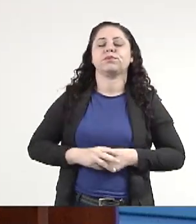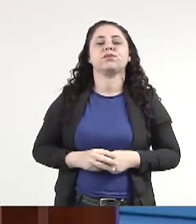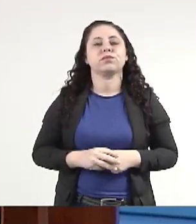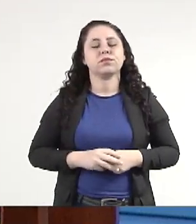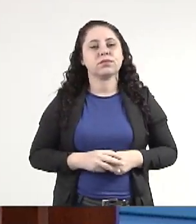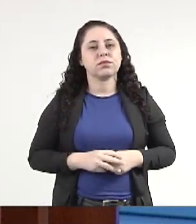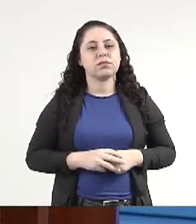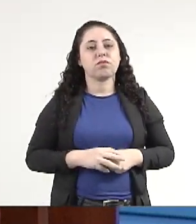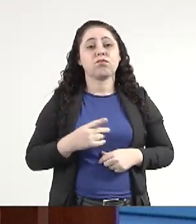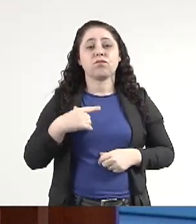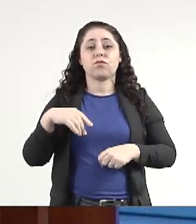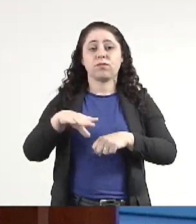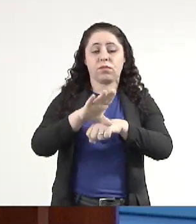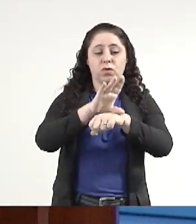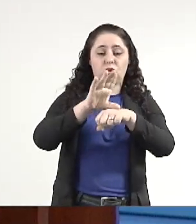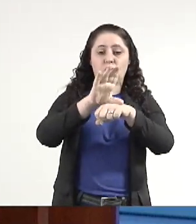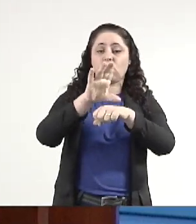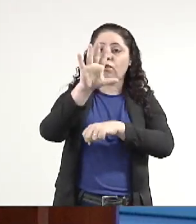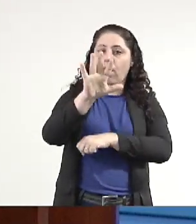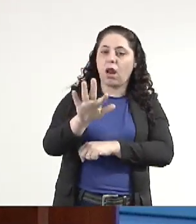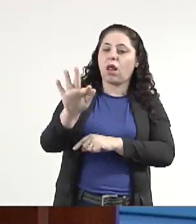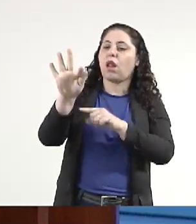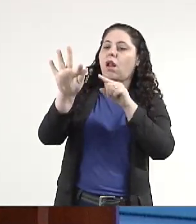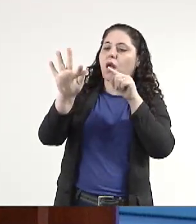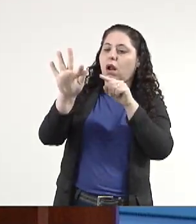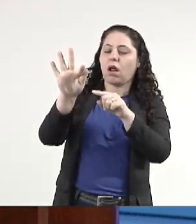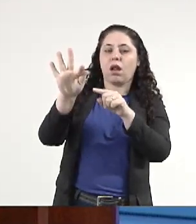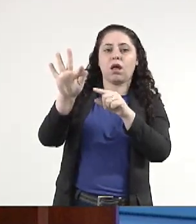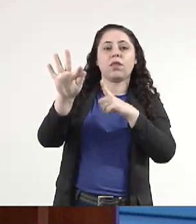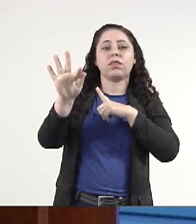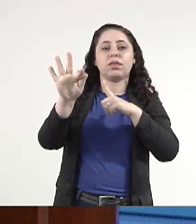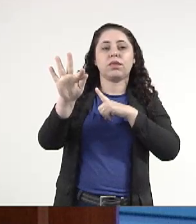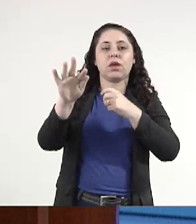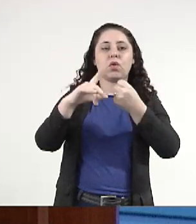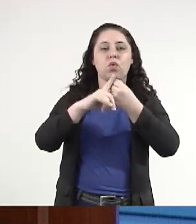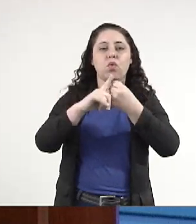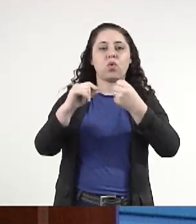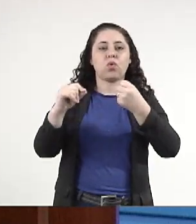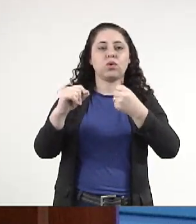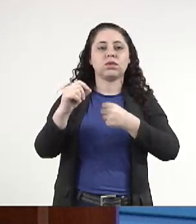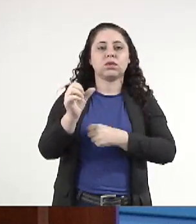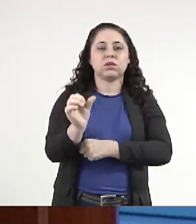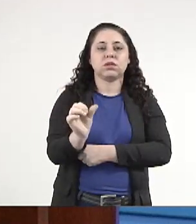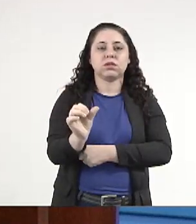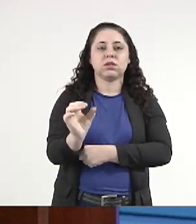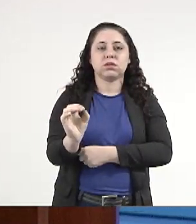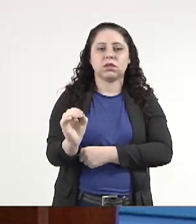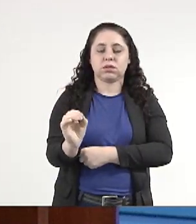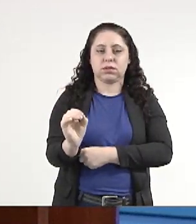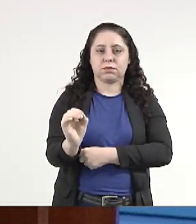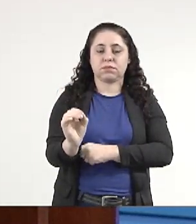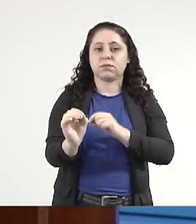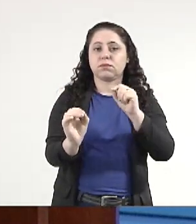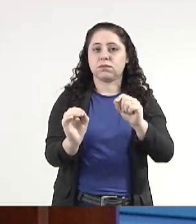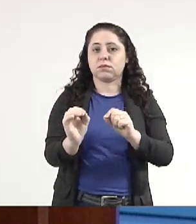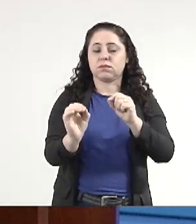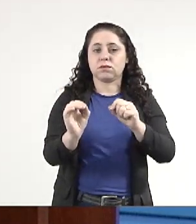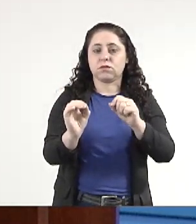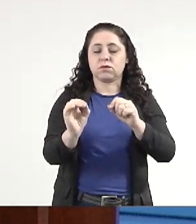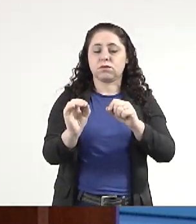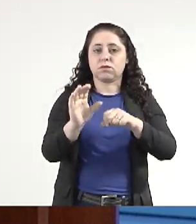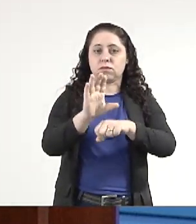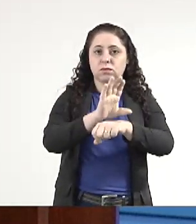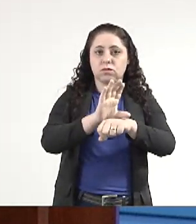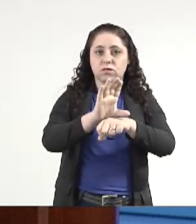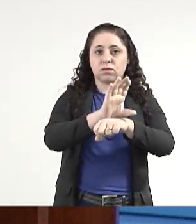presidente. A Constituição Federal, ela dispõe no seu artigo 60 que a